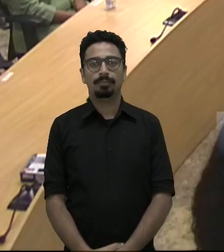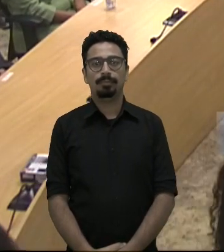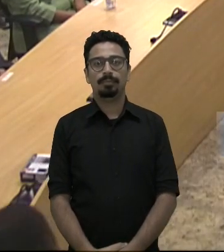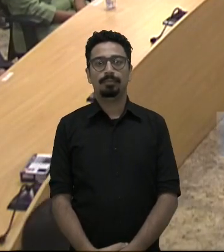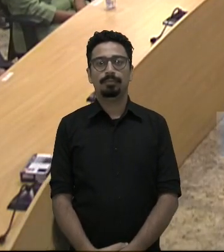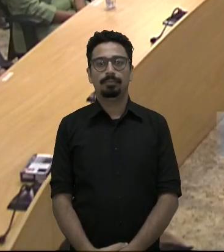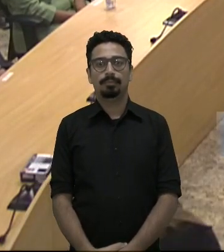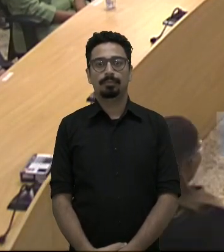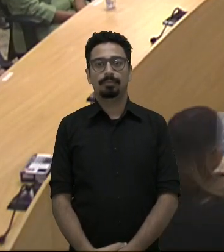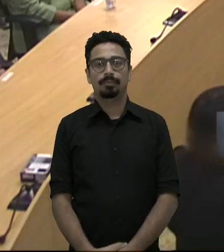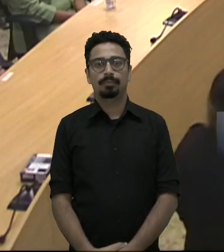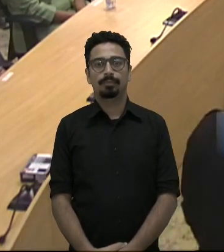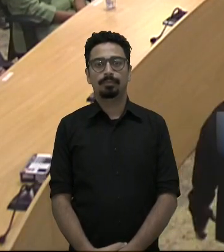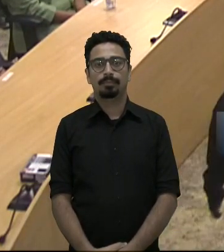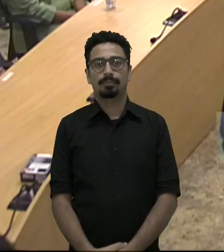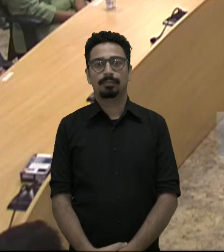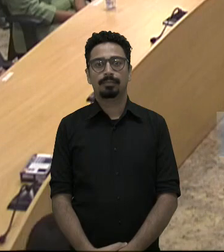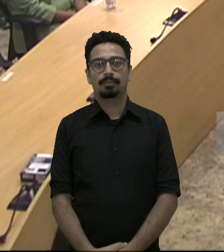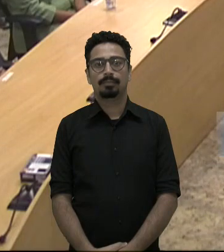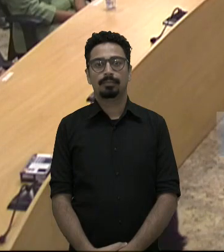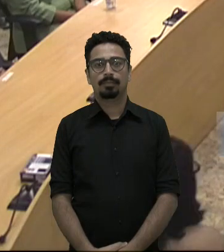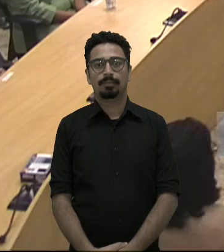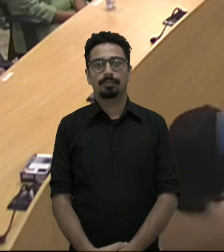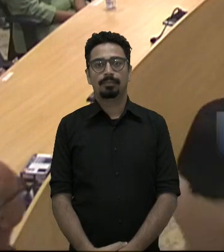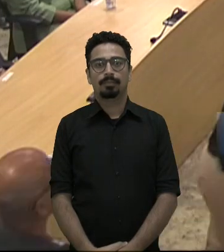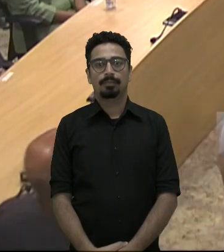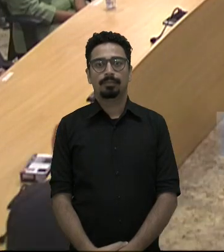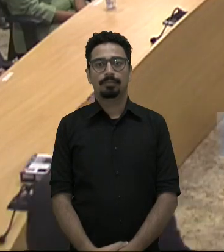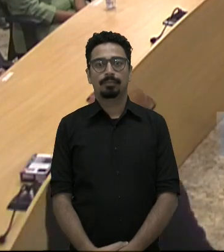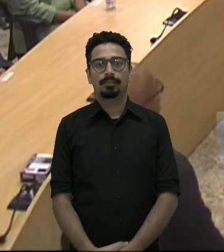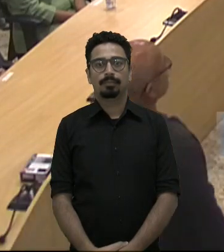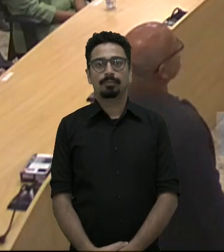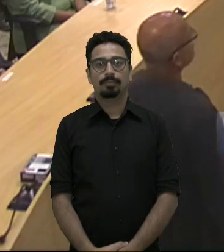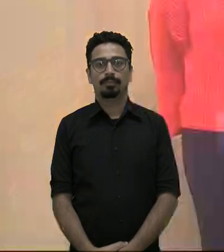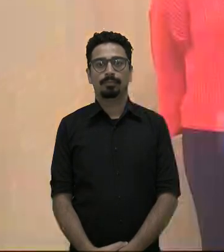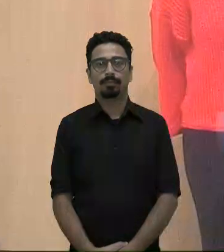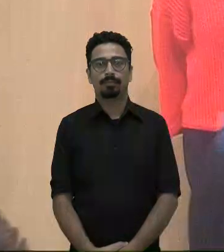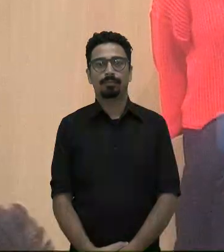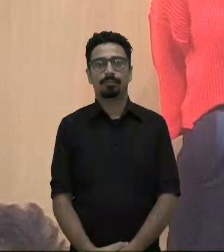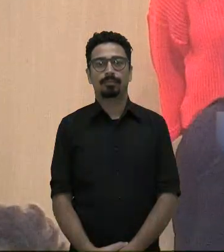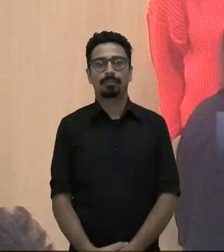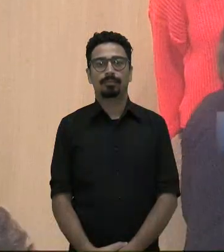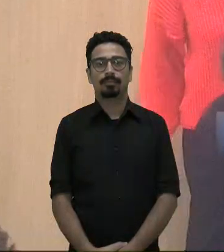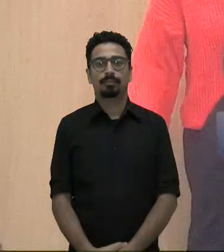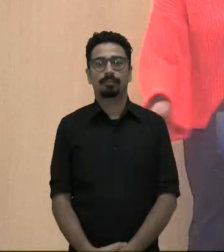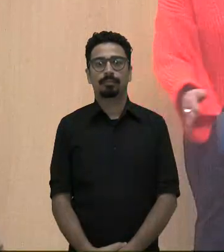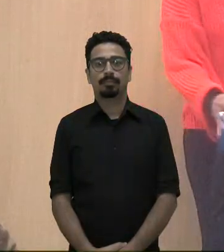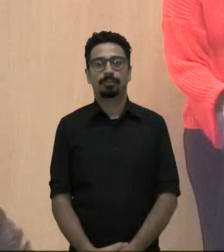Thank you.